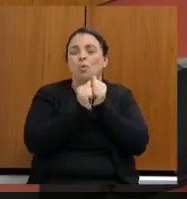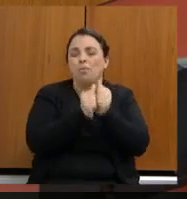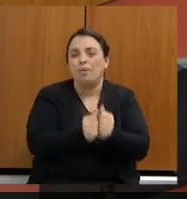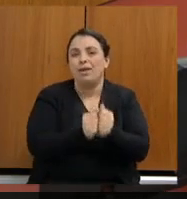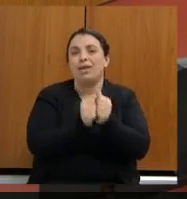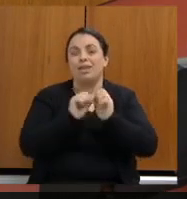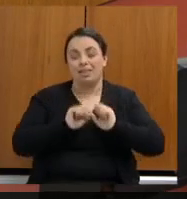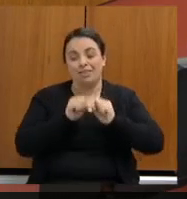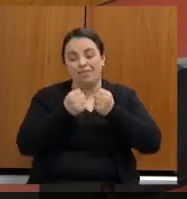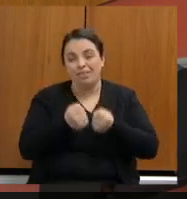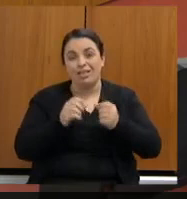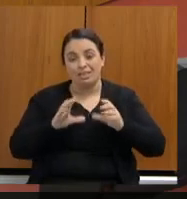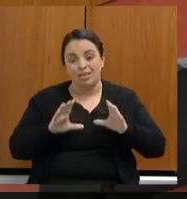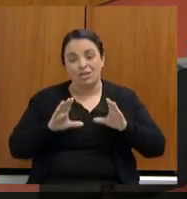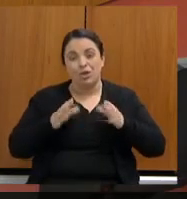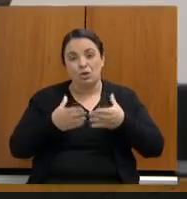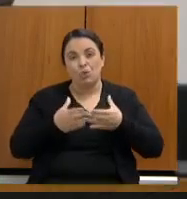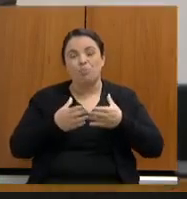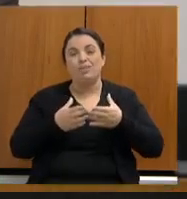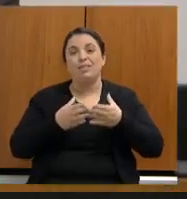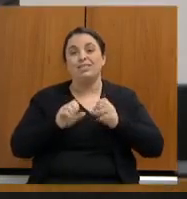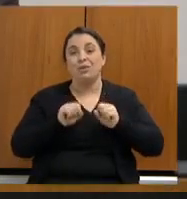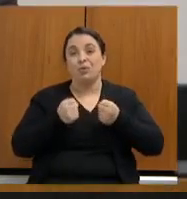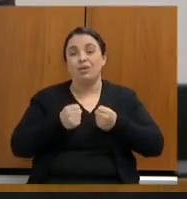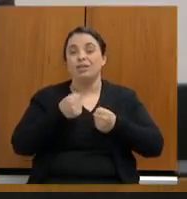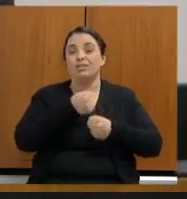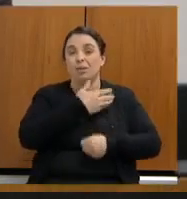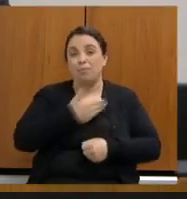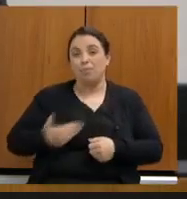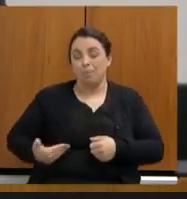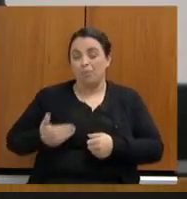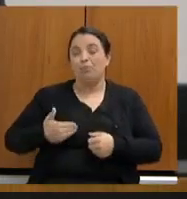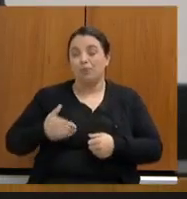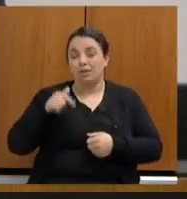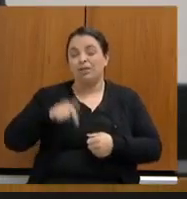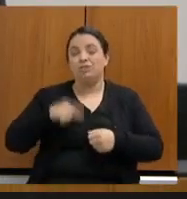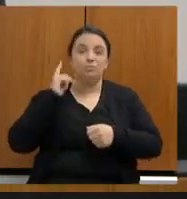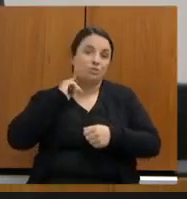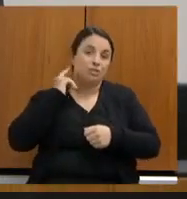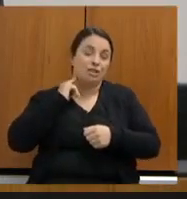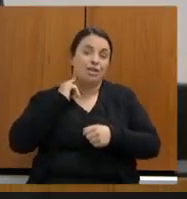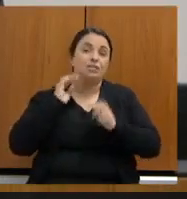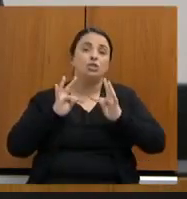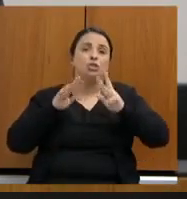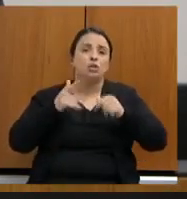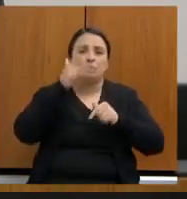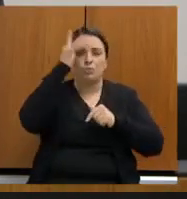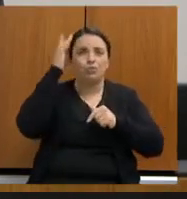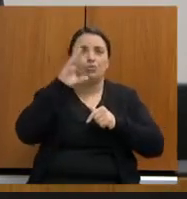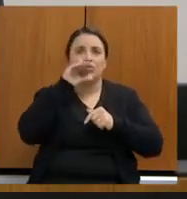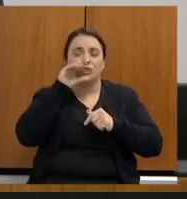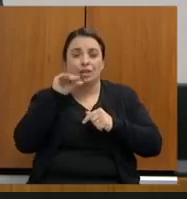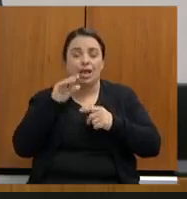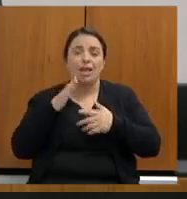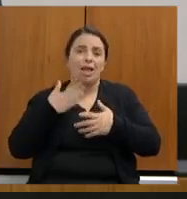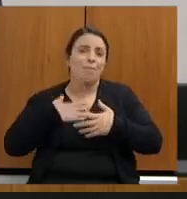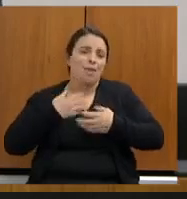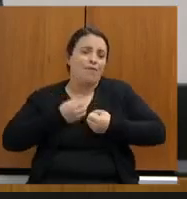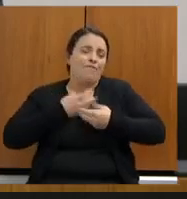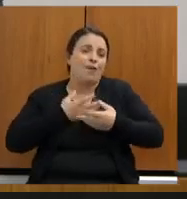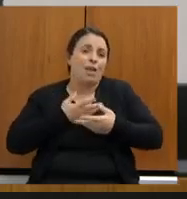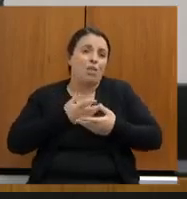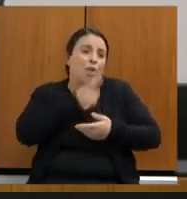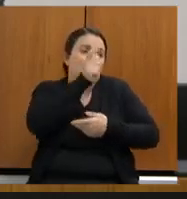da segurança pública de Minas e dos servidores da segurança é essa fala minha não foi para vossa aliança